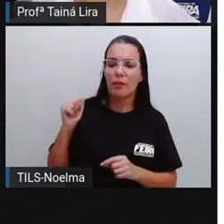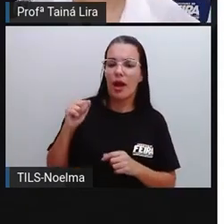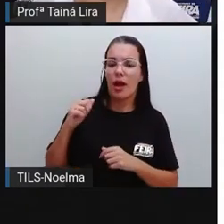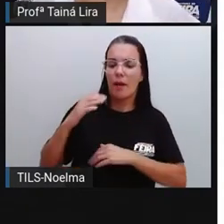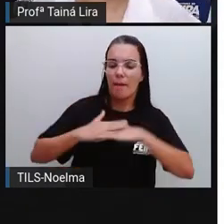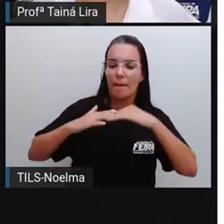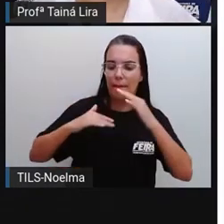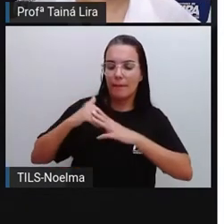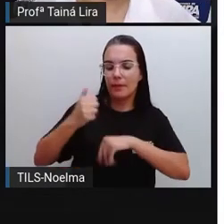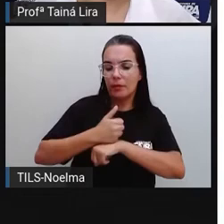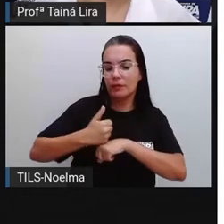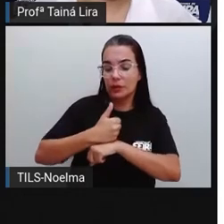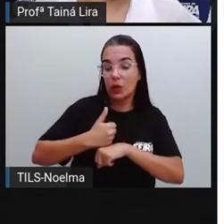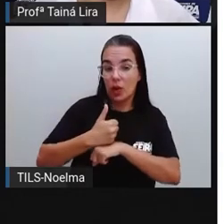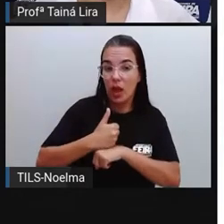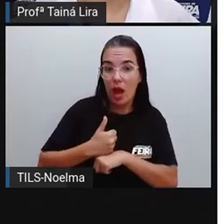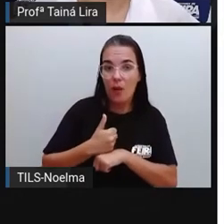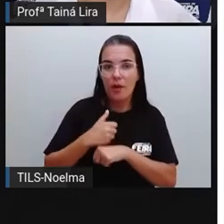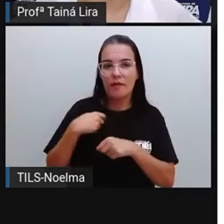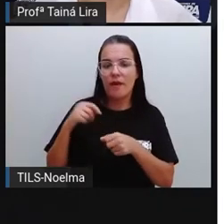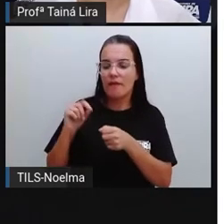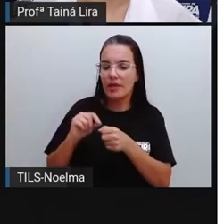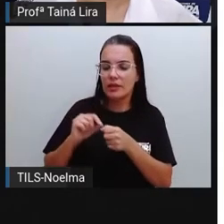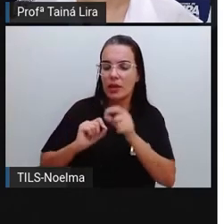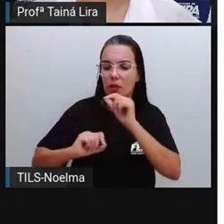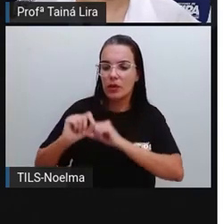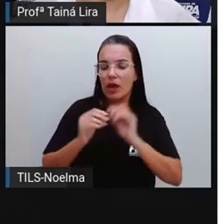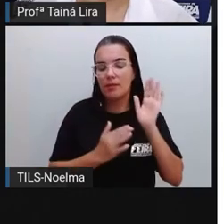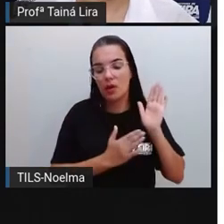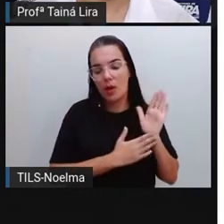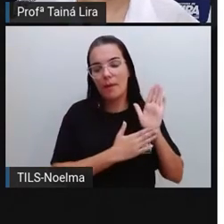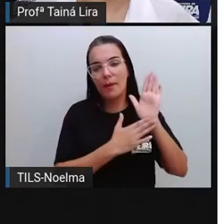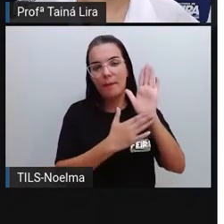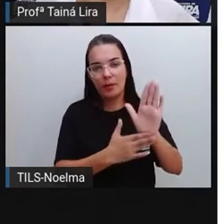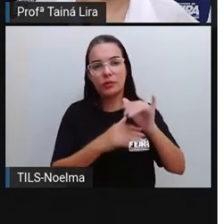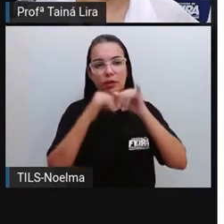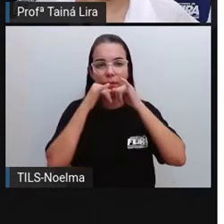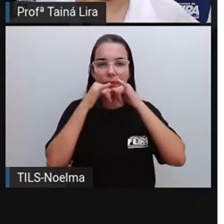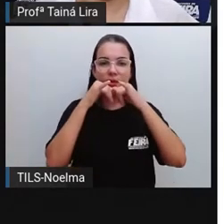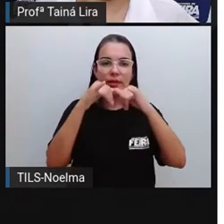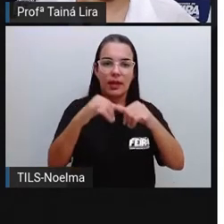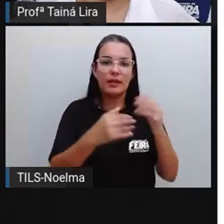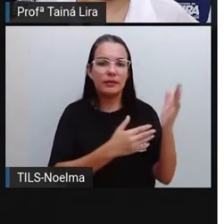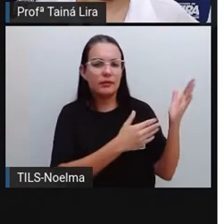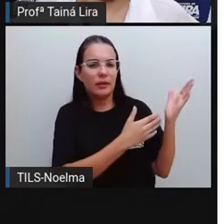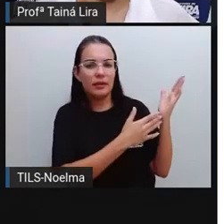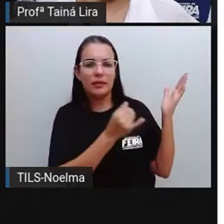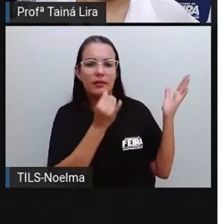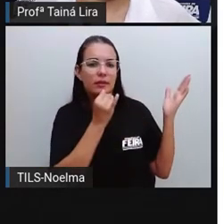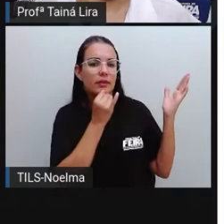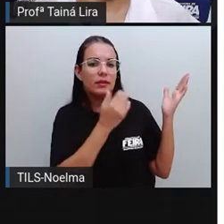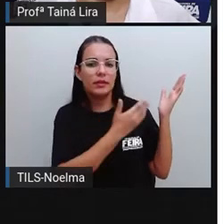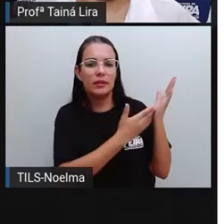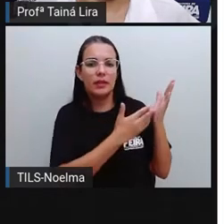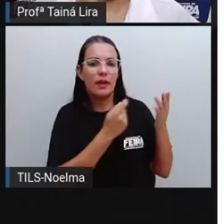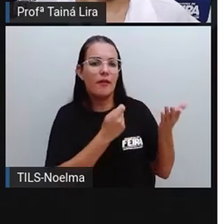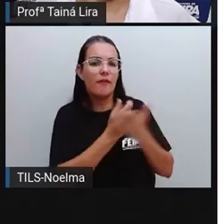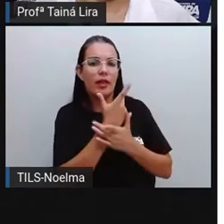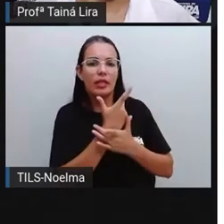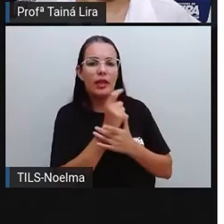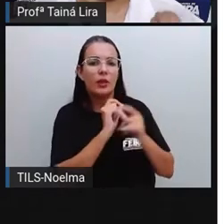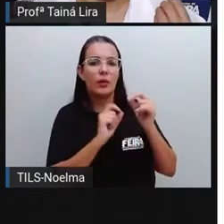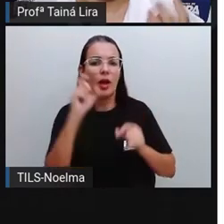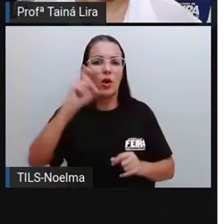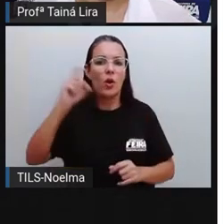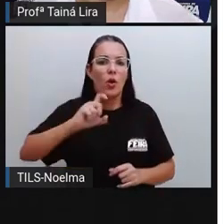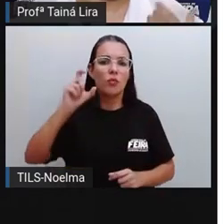área que vai fazer uma campanha publicitária. Então, a gente tem aqui, ó, vendendo um produto, tá? Que é